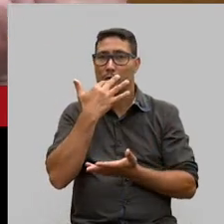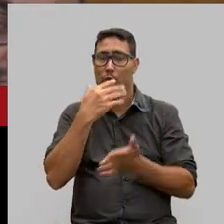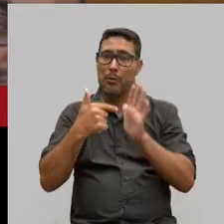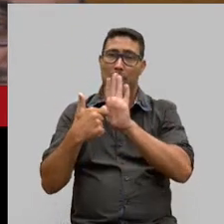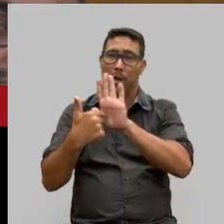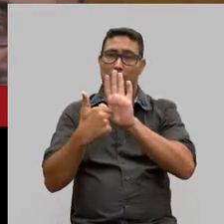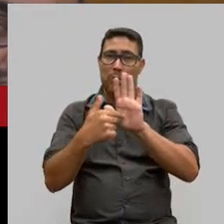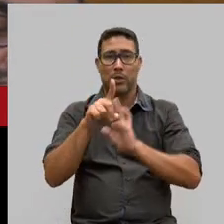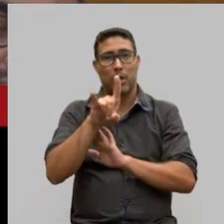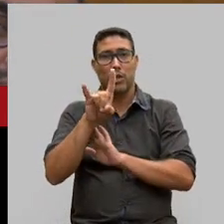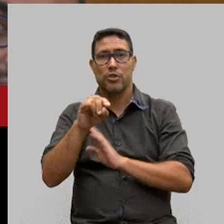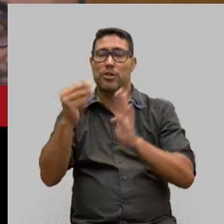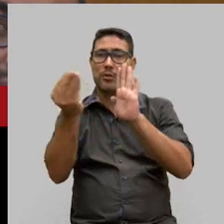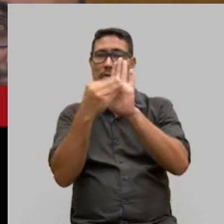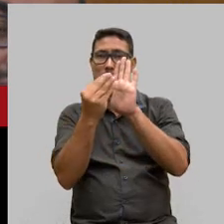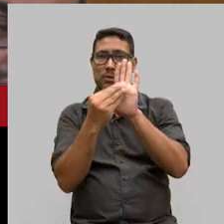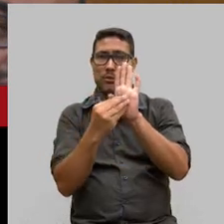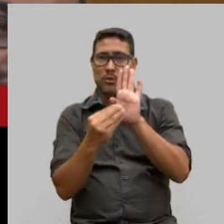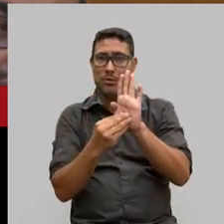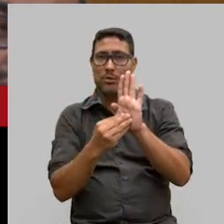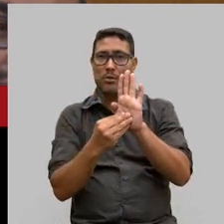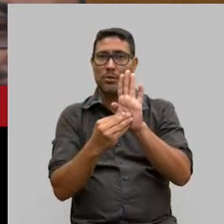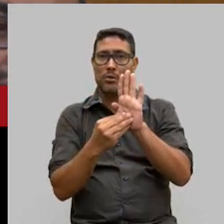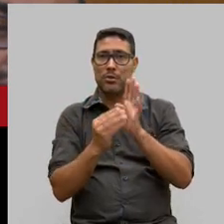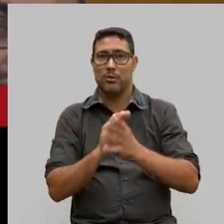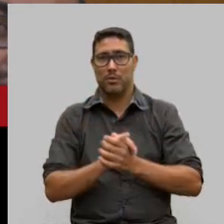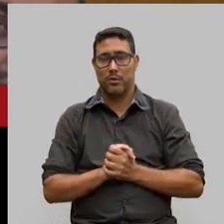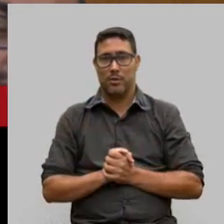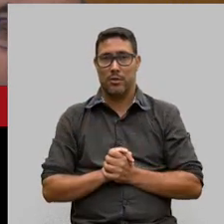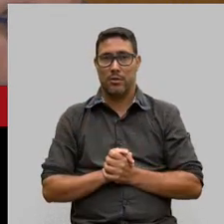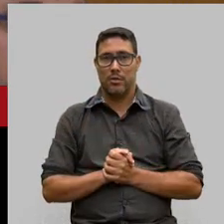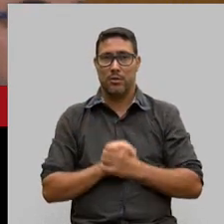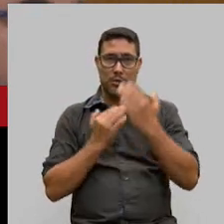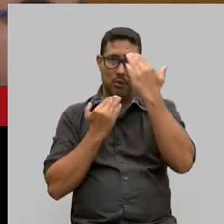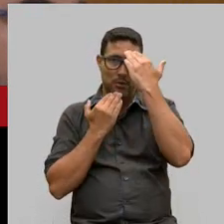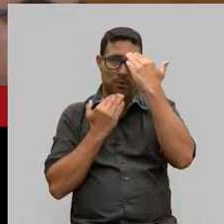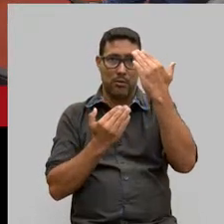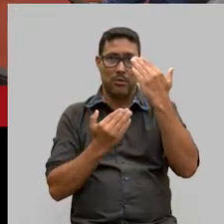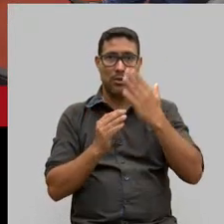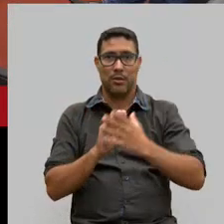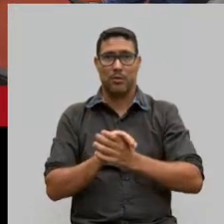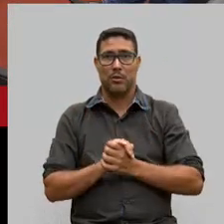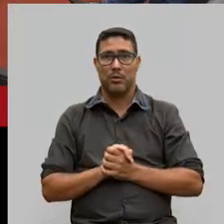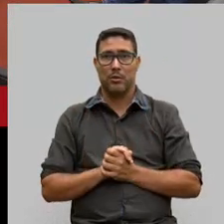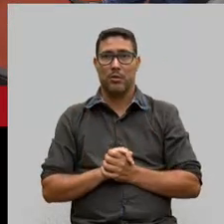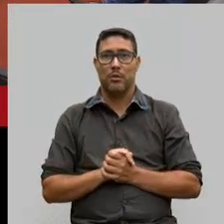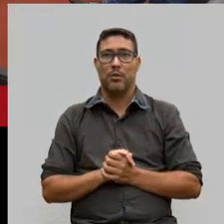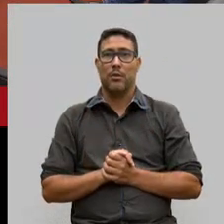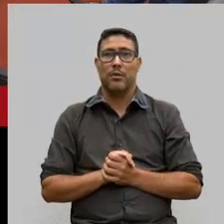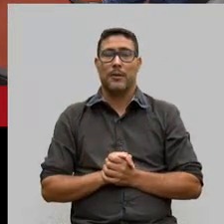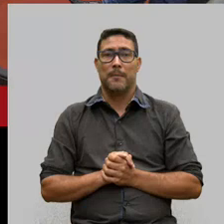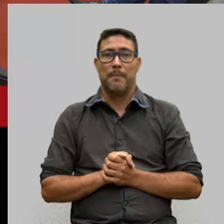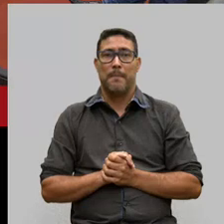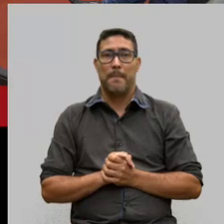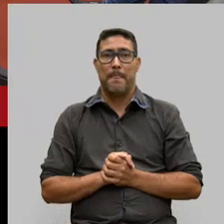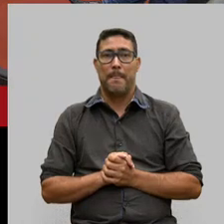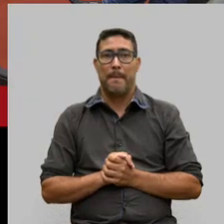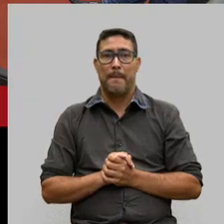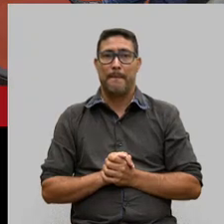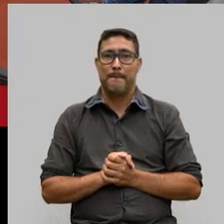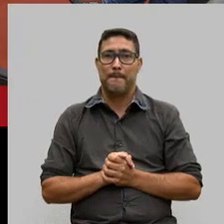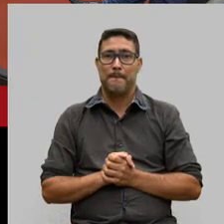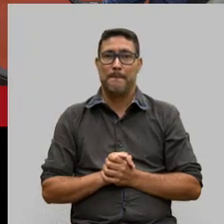e dia no calendário para comemorar e obrigado viu OK